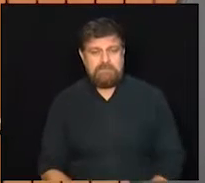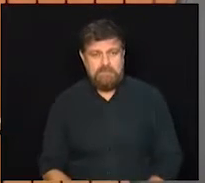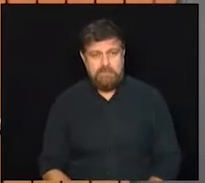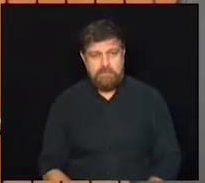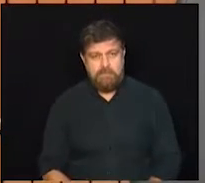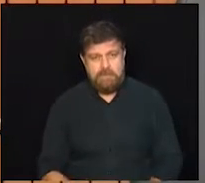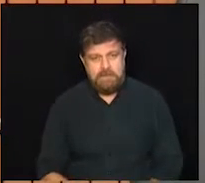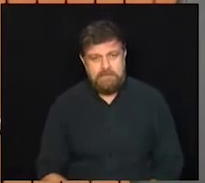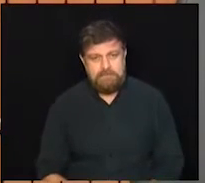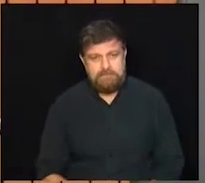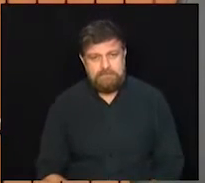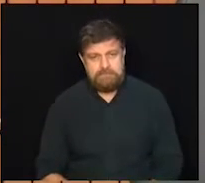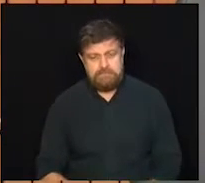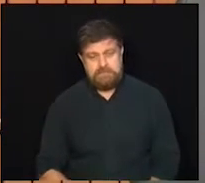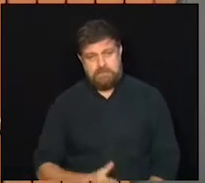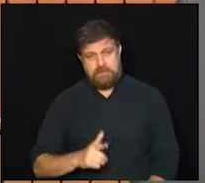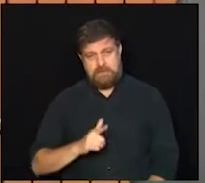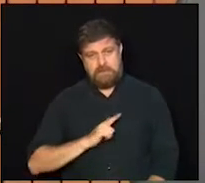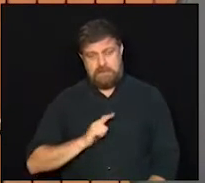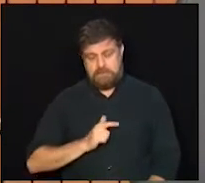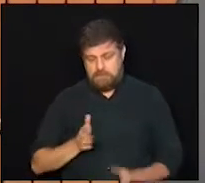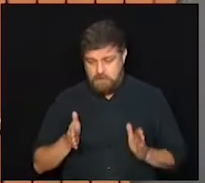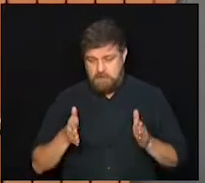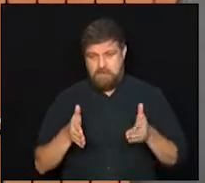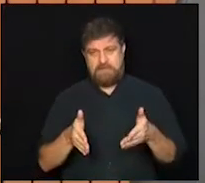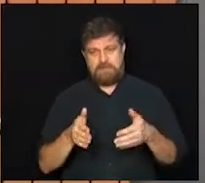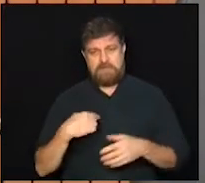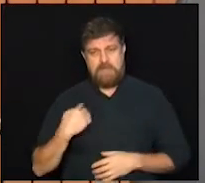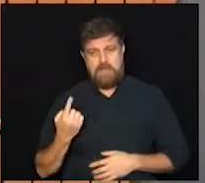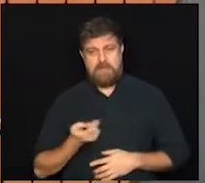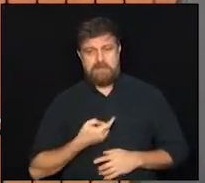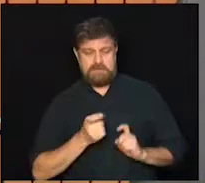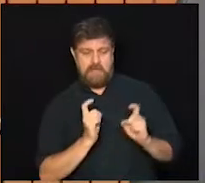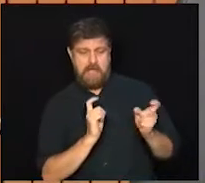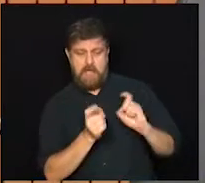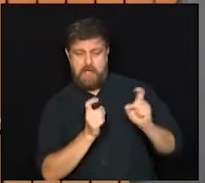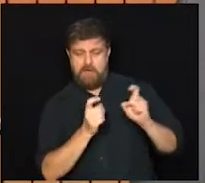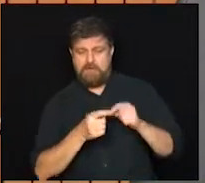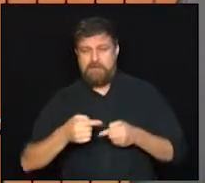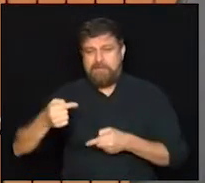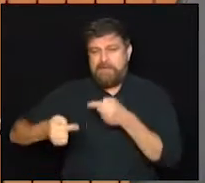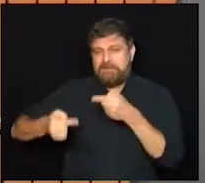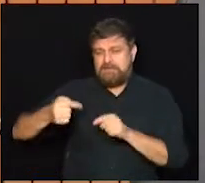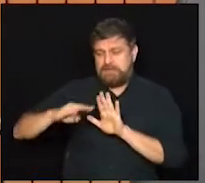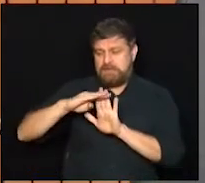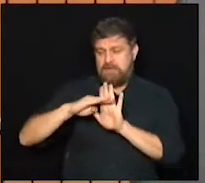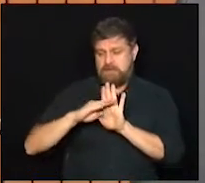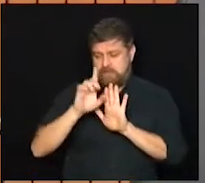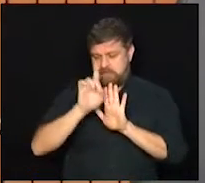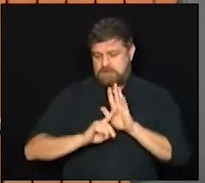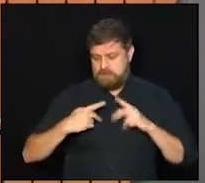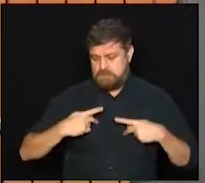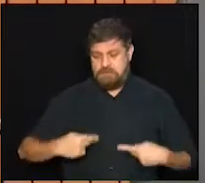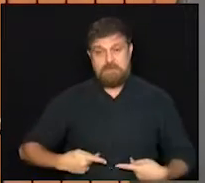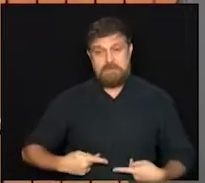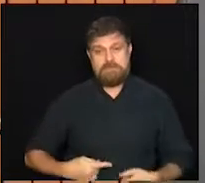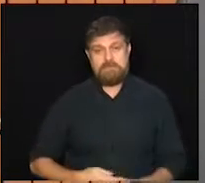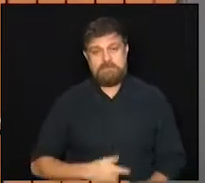previamente. Assim, nós damos início à nossa reunião para a discussão do plano, e eu